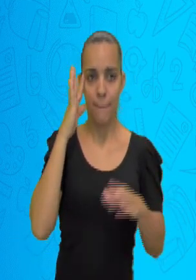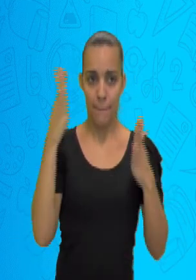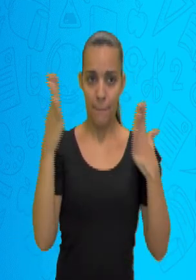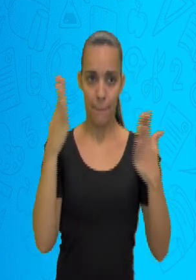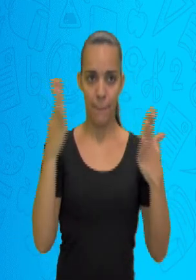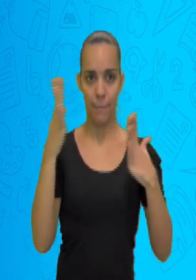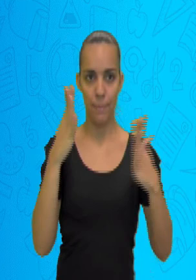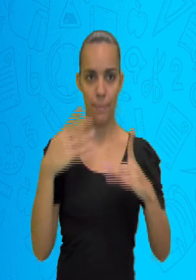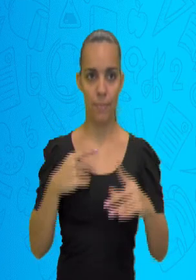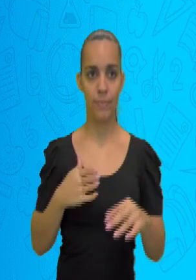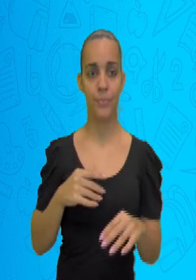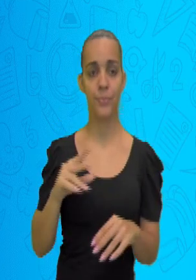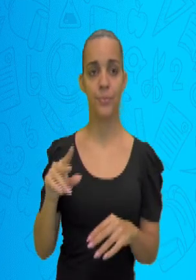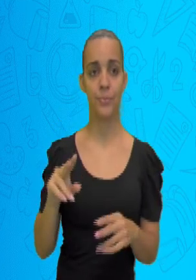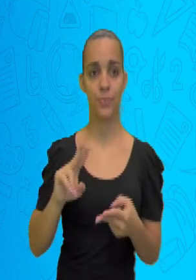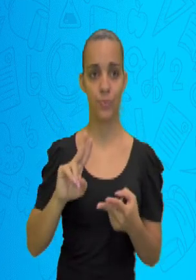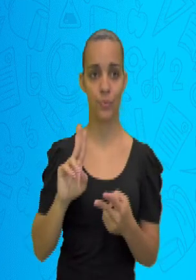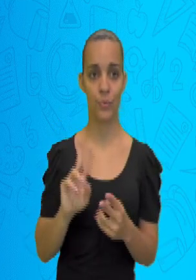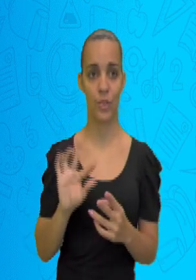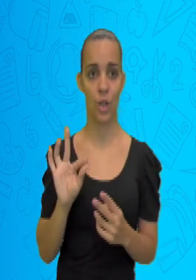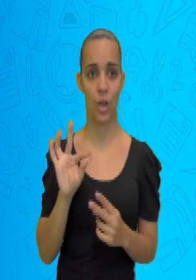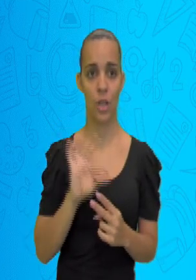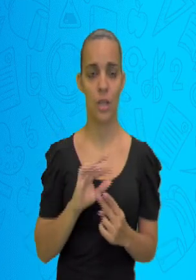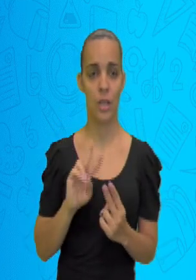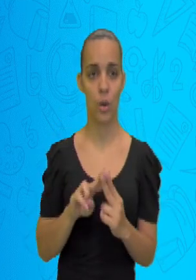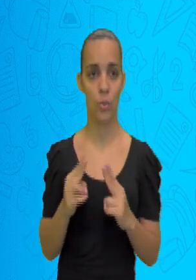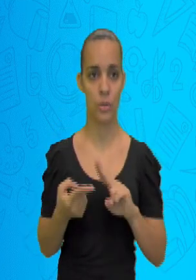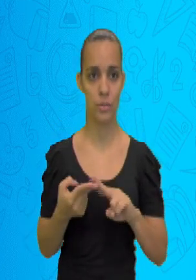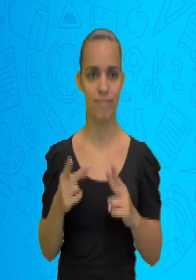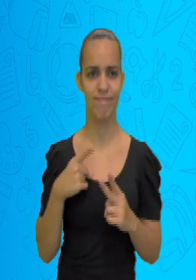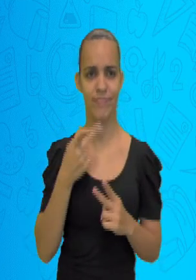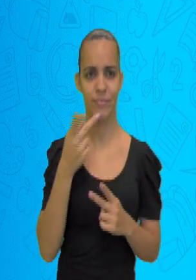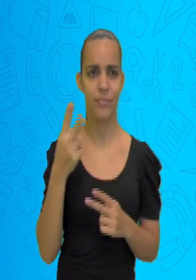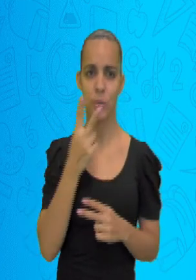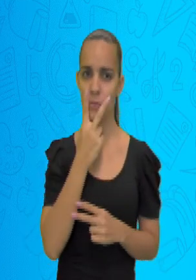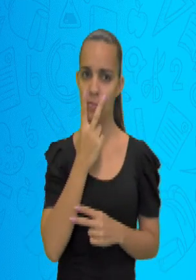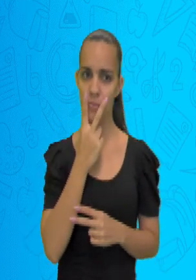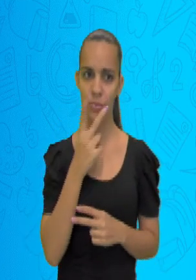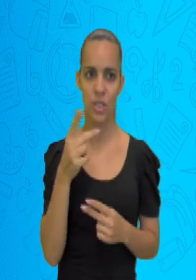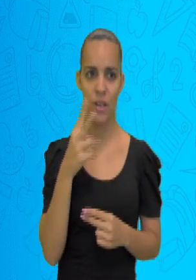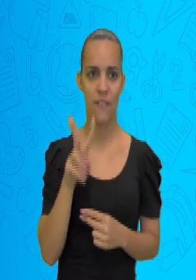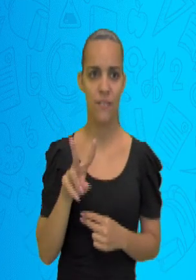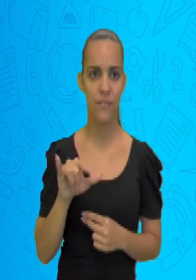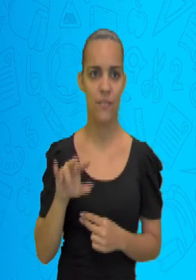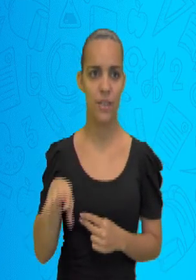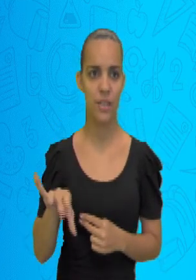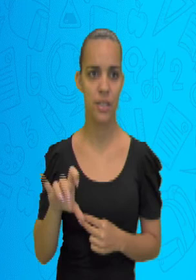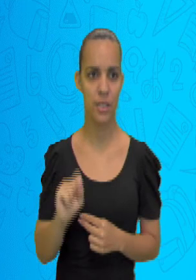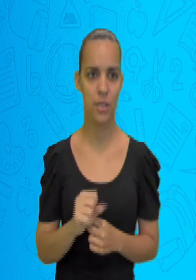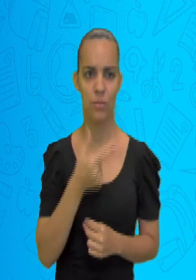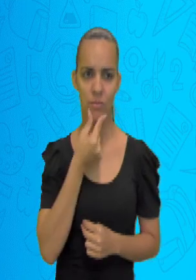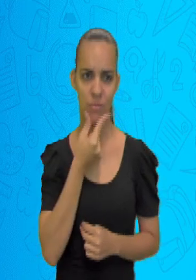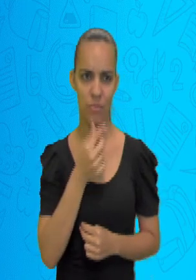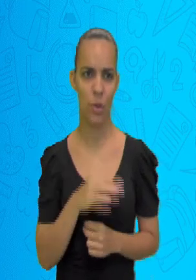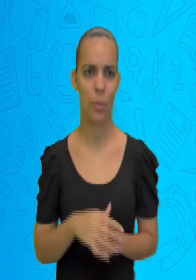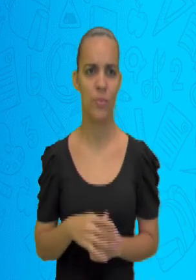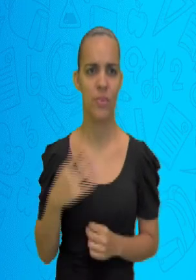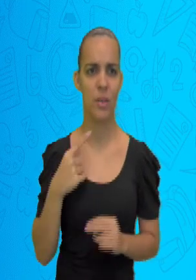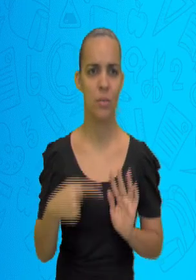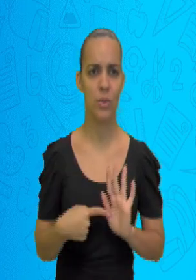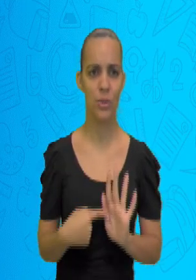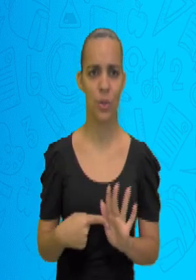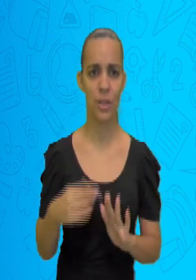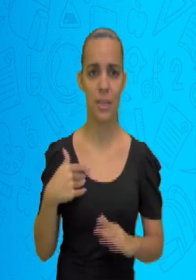em Vitória, no Espírito Santo, Vinícius Grassi, onde afirma que é o momento de